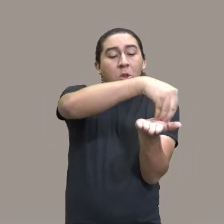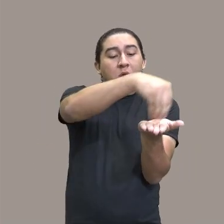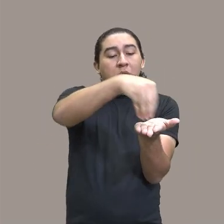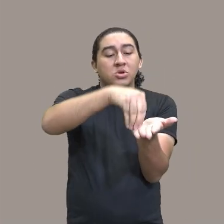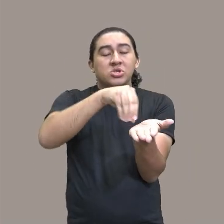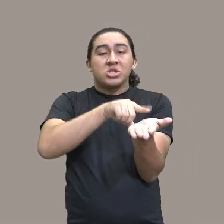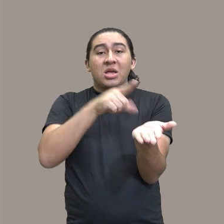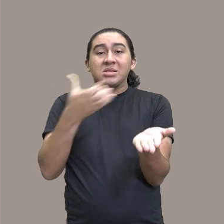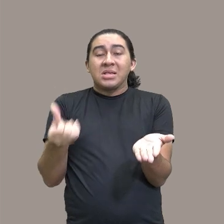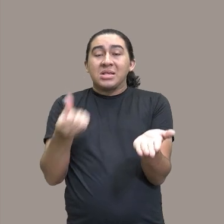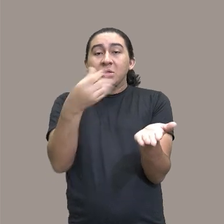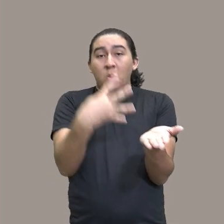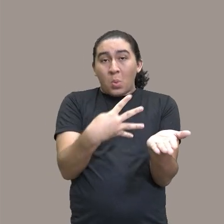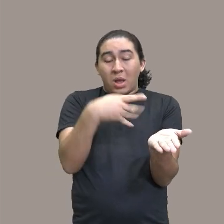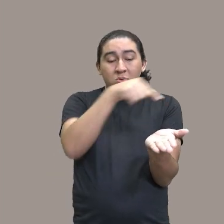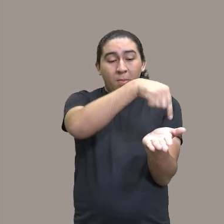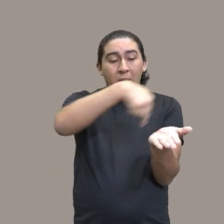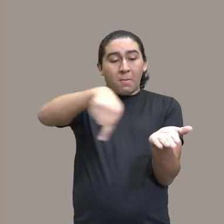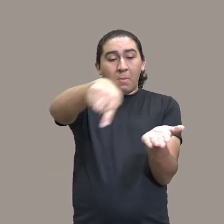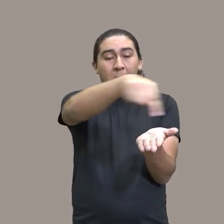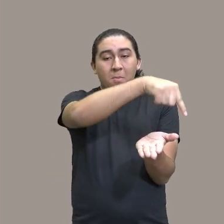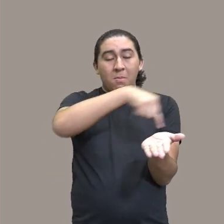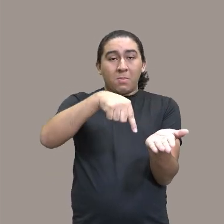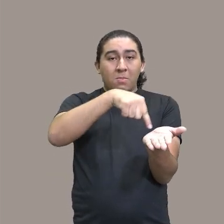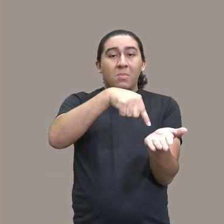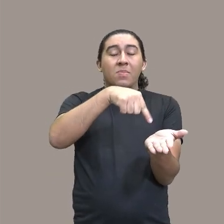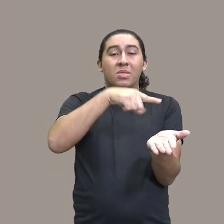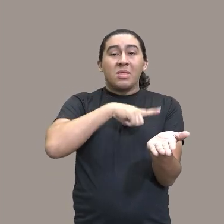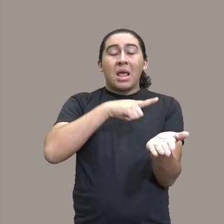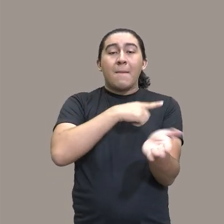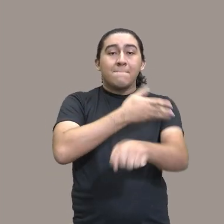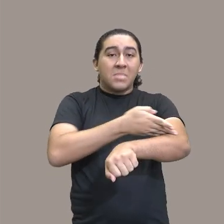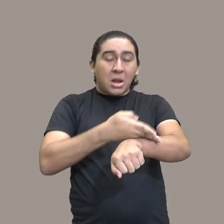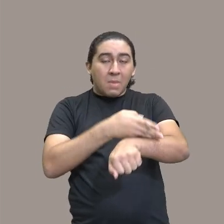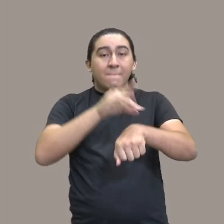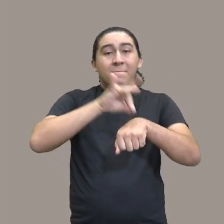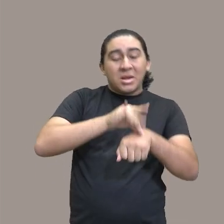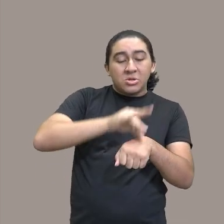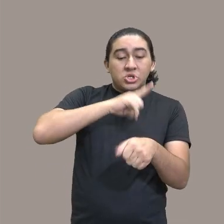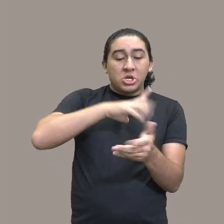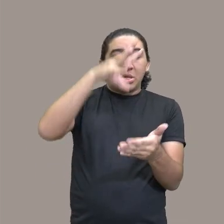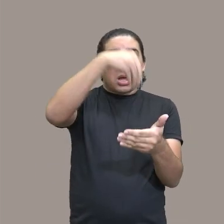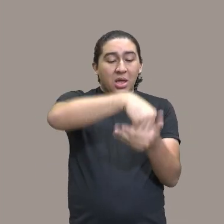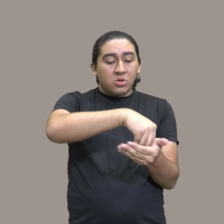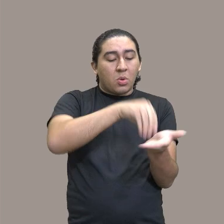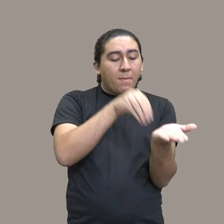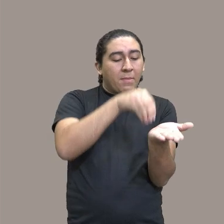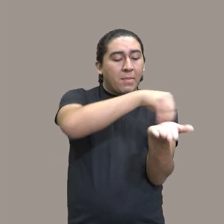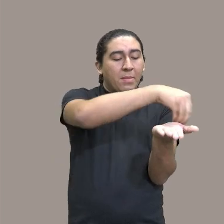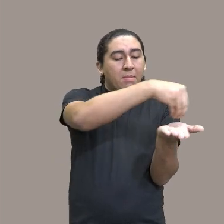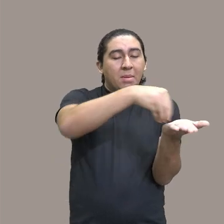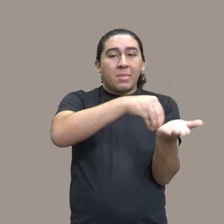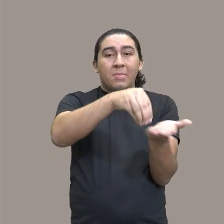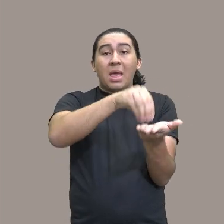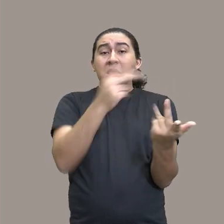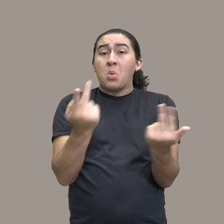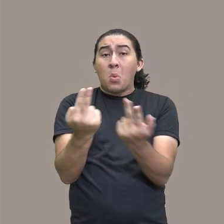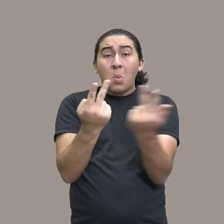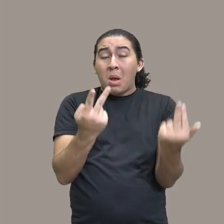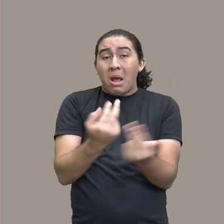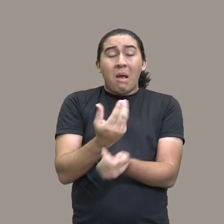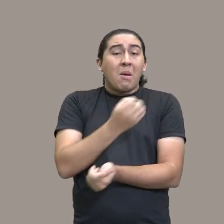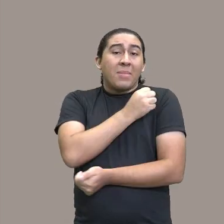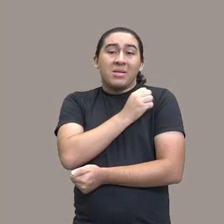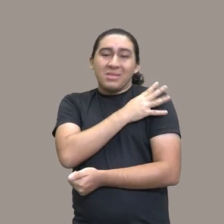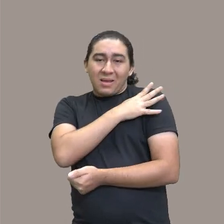64 quadrados brancos e pretos alternados com diversas peças que representavam as tropas do seu exército, a infantaria,